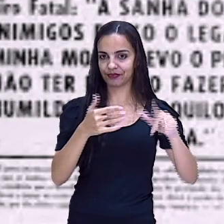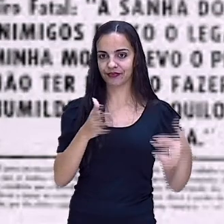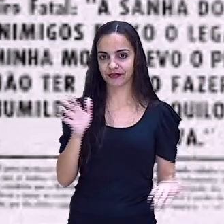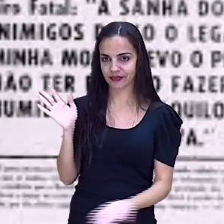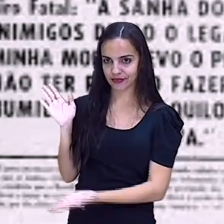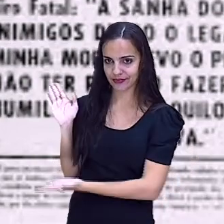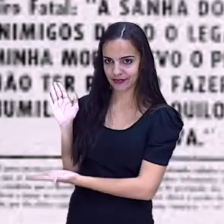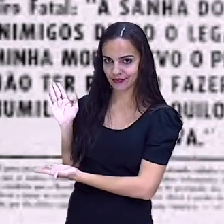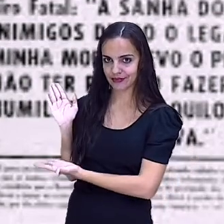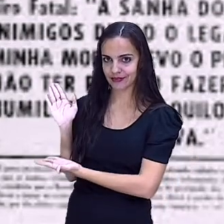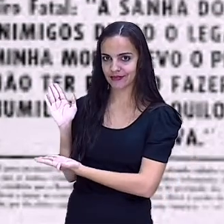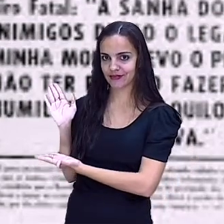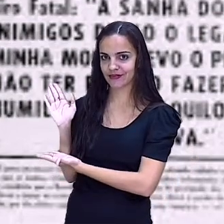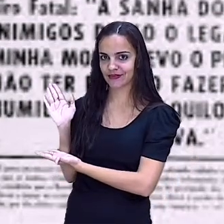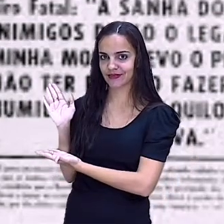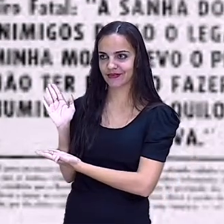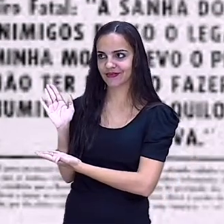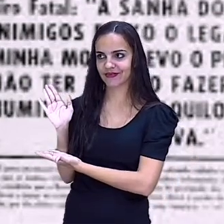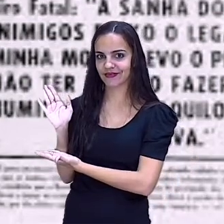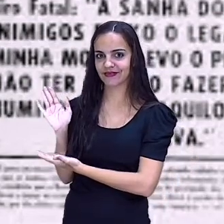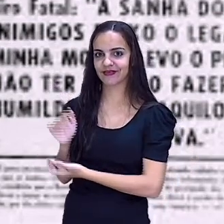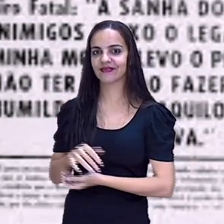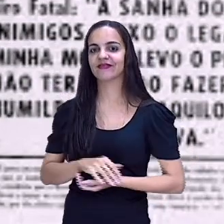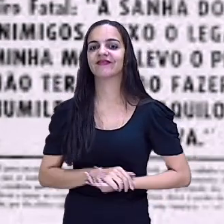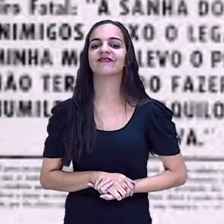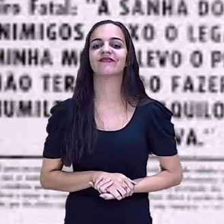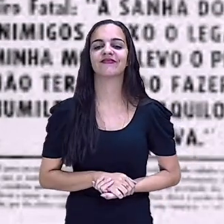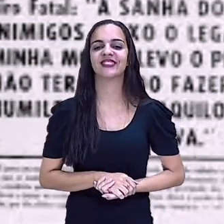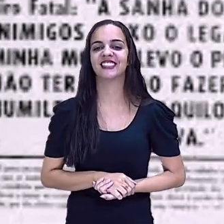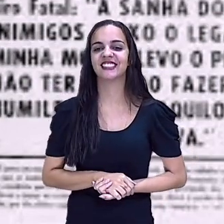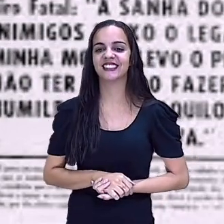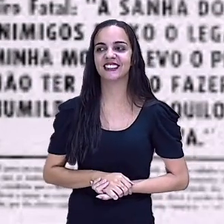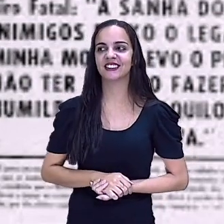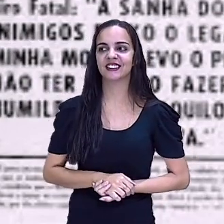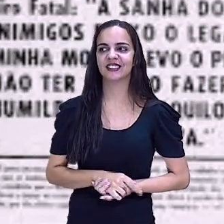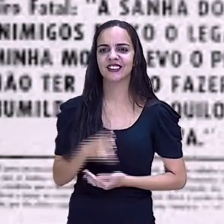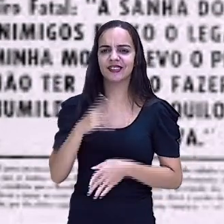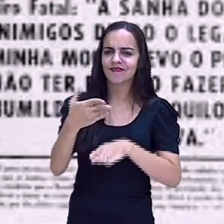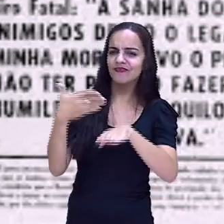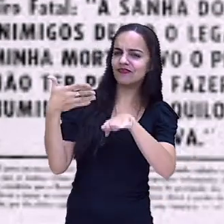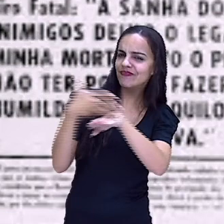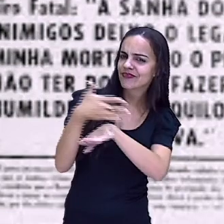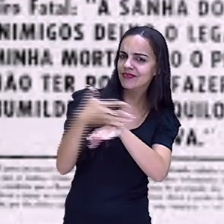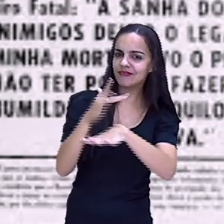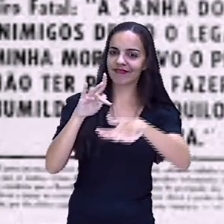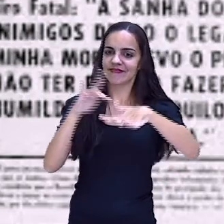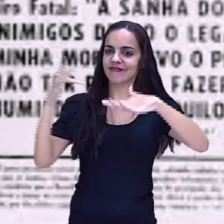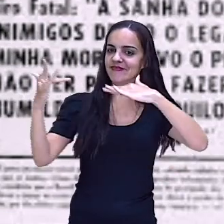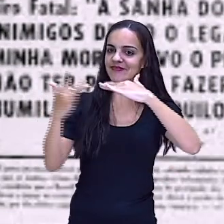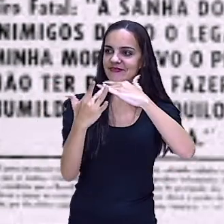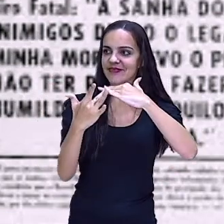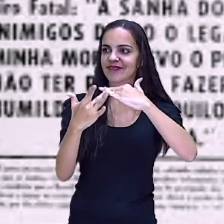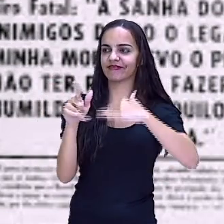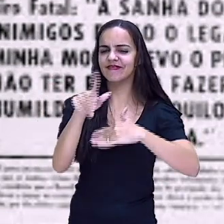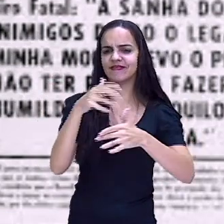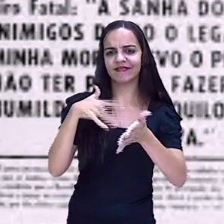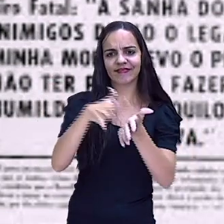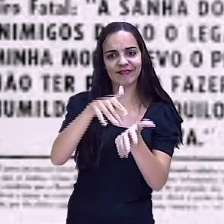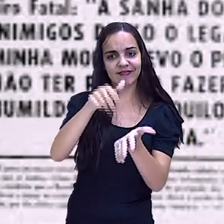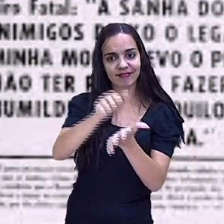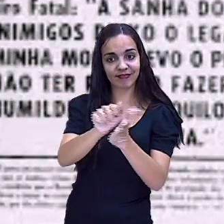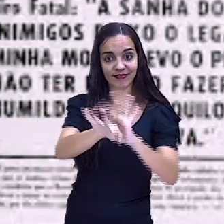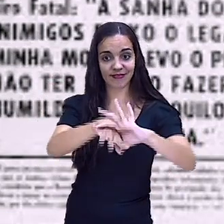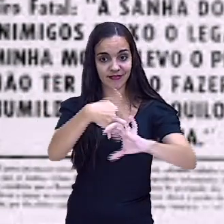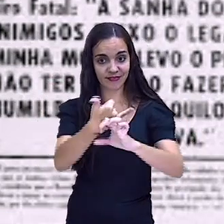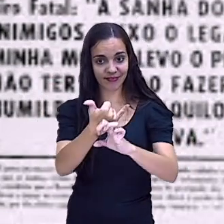da tela, o nosso QR Code. Lindo, né? Acesse as nossas redes sociais, se inscreva em nosso